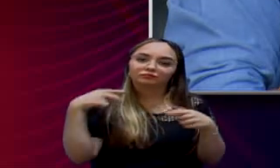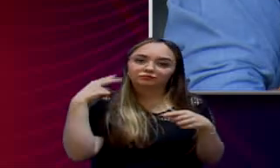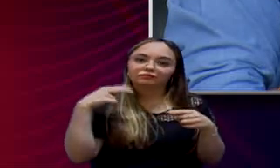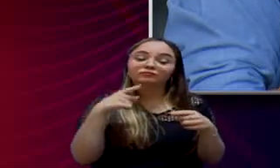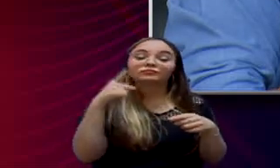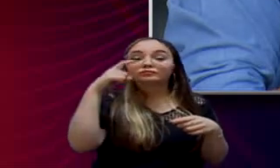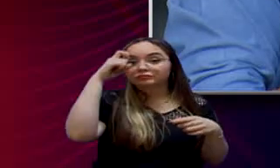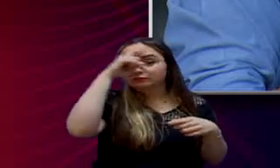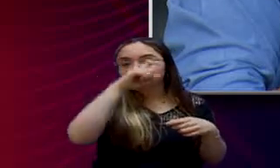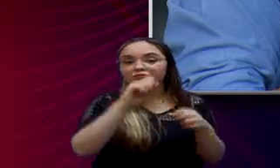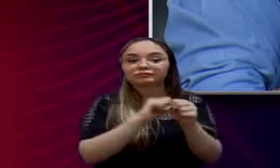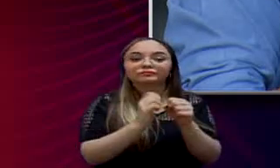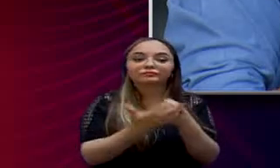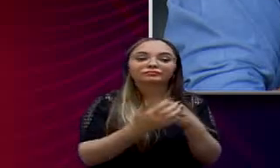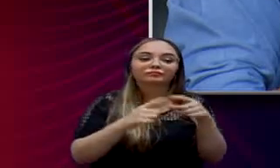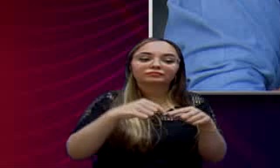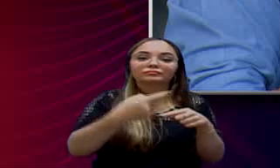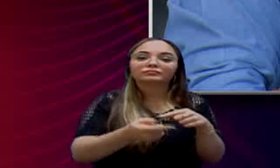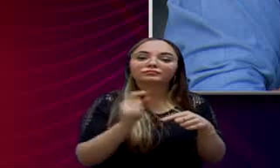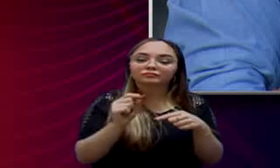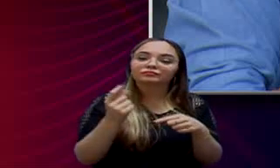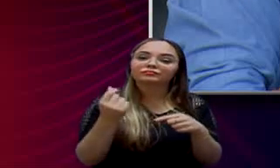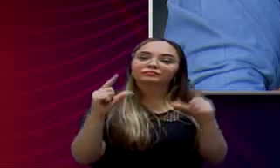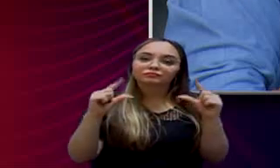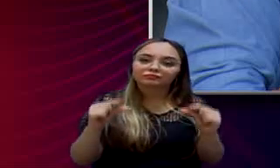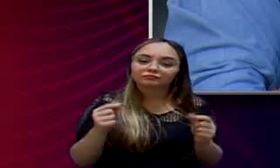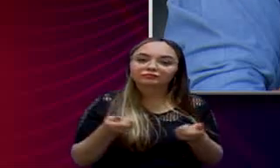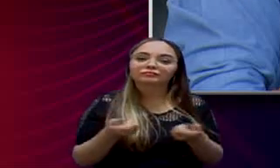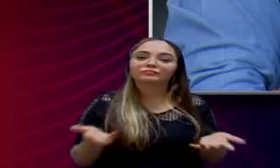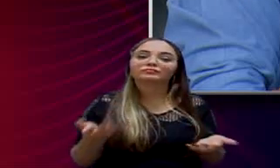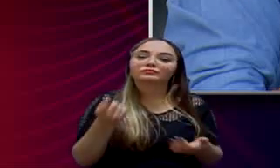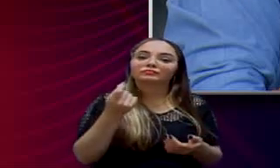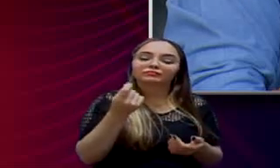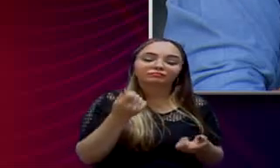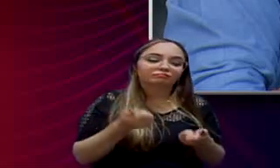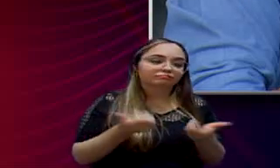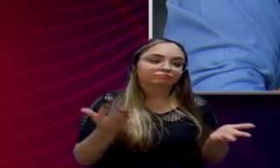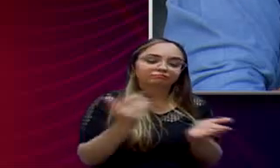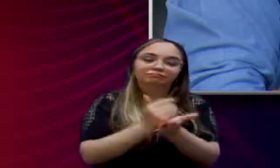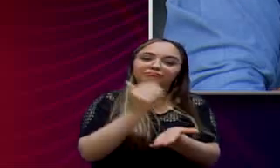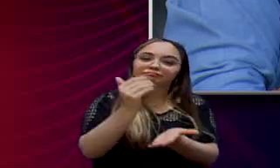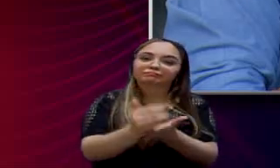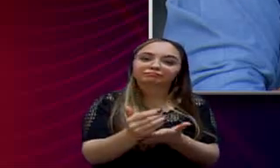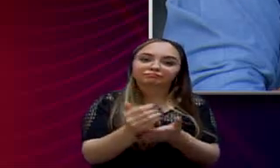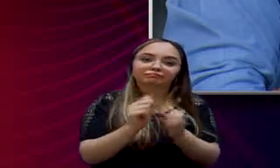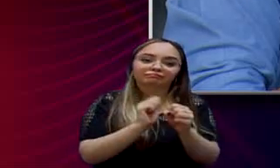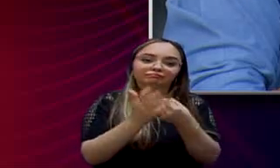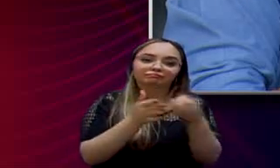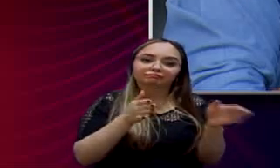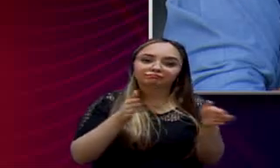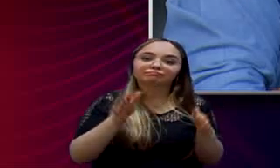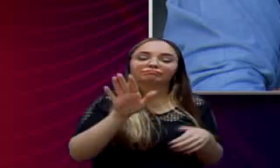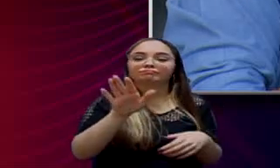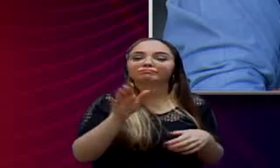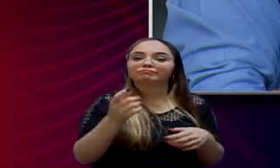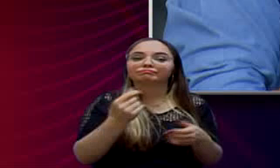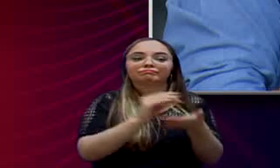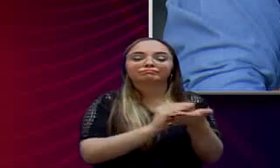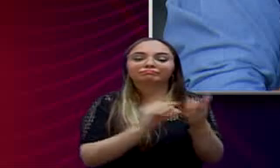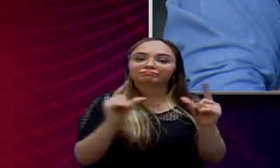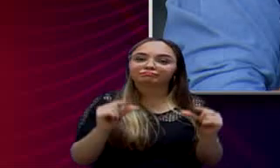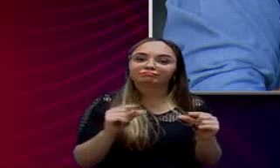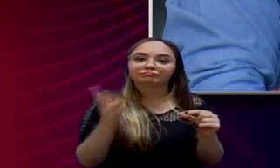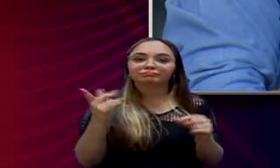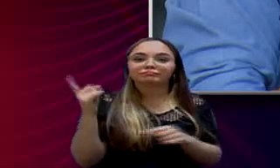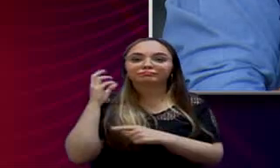dificuldades que vieram no pós pandemia diminuição do orçamentos as despesas aumentaram demais na época da pandemia mas o que a vereadora